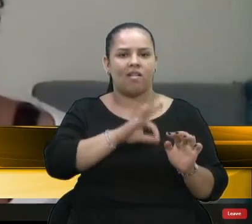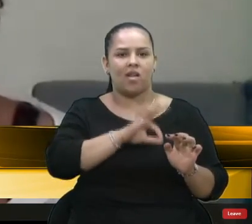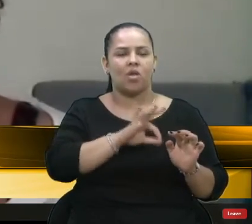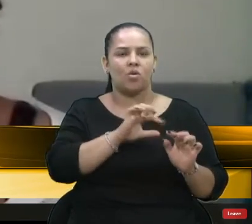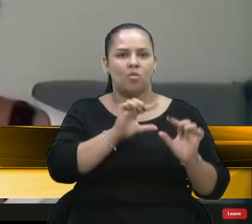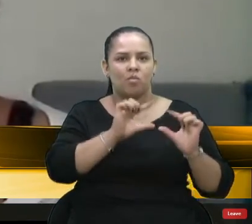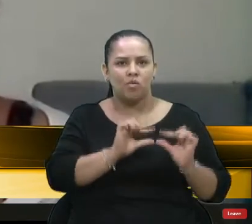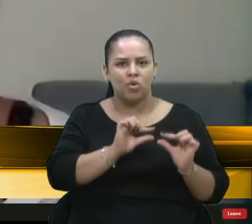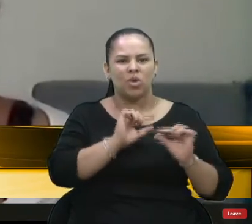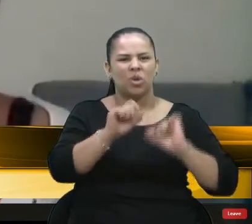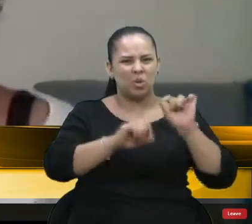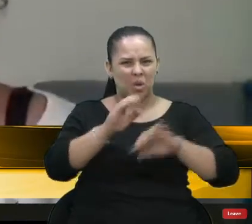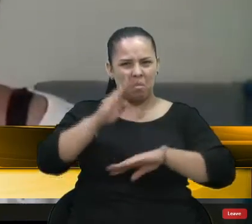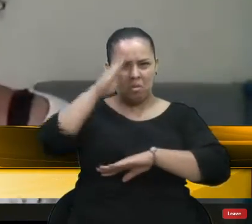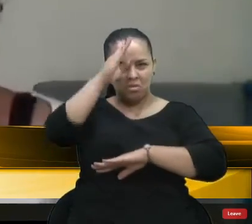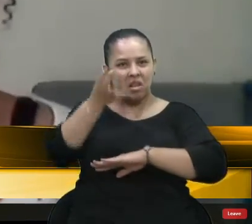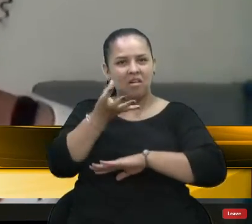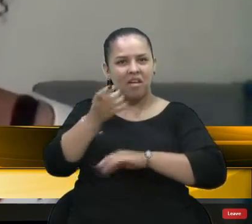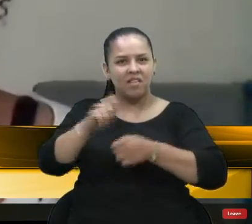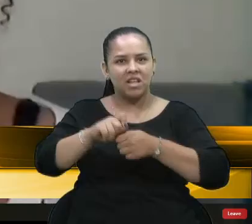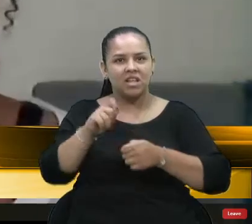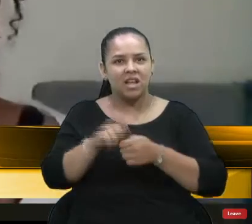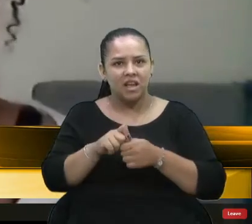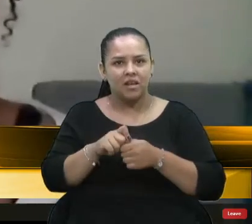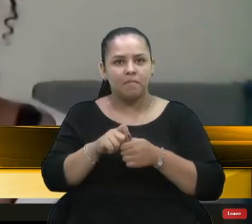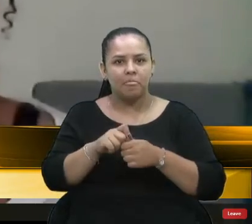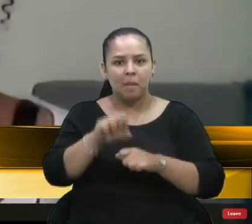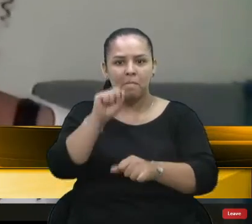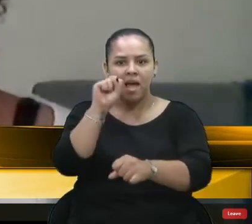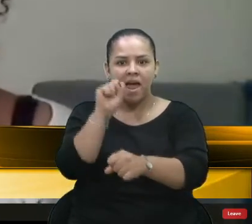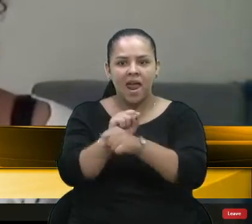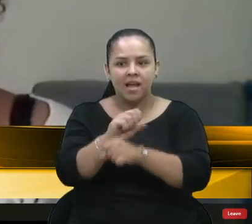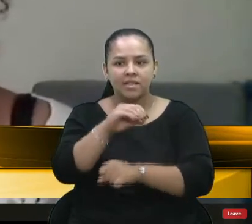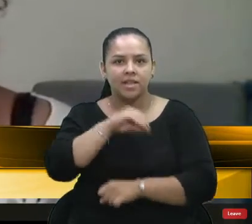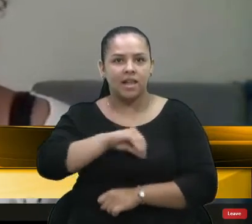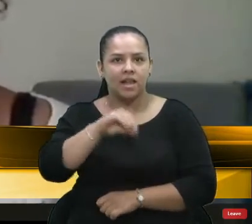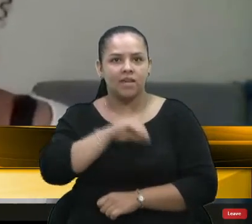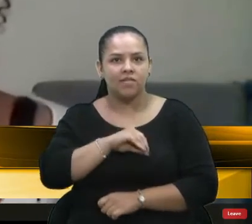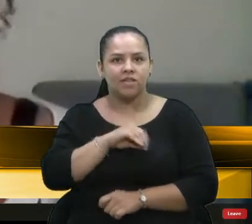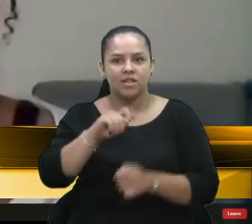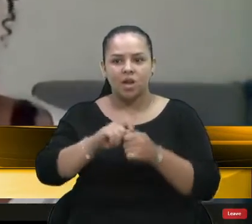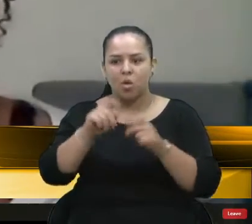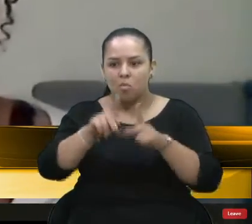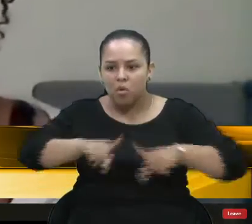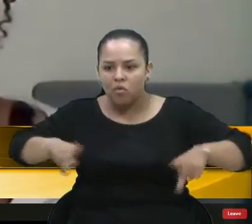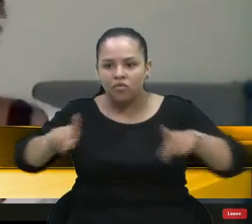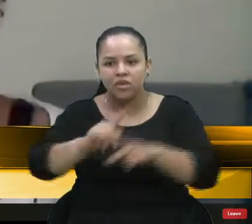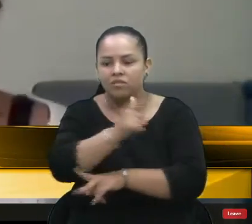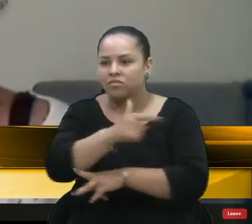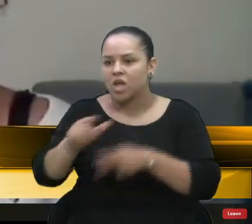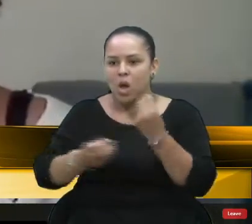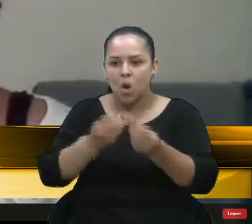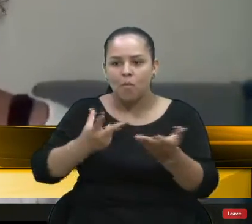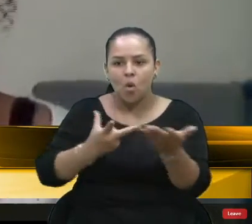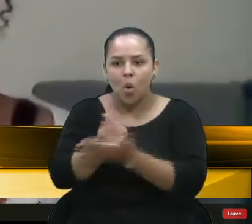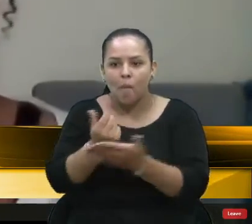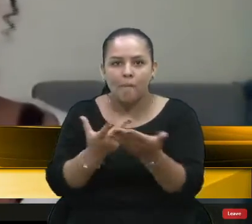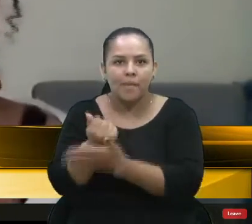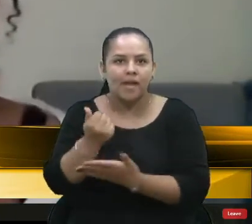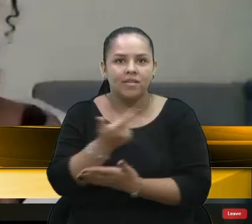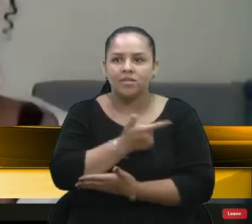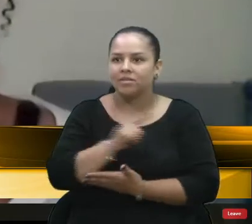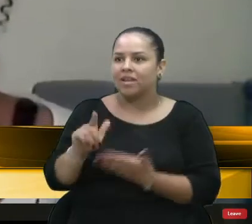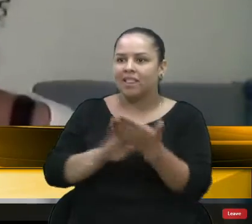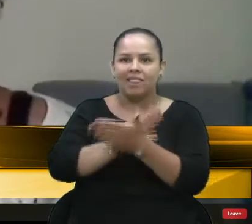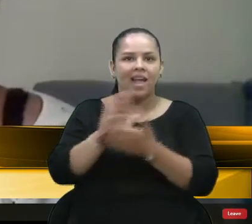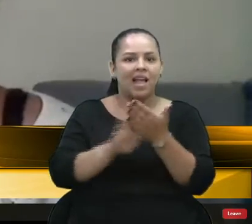presidente Bolsonaro quer fazer? Congelar salário, quer fazer com que o povo que já não tem como comprar, que já não tem como fazer